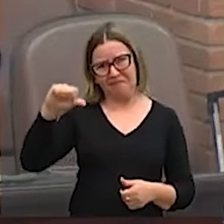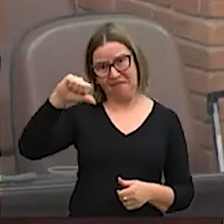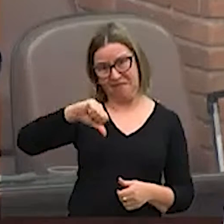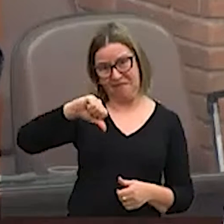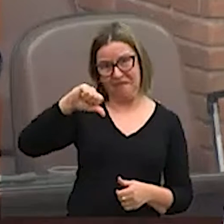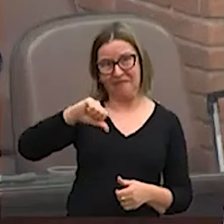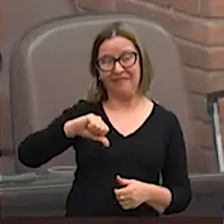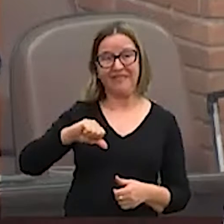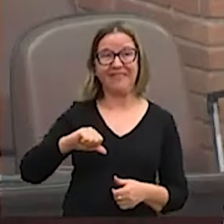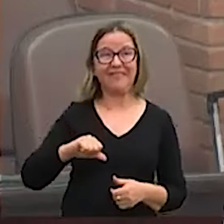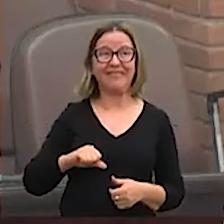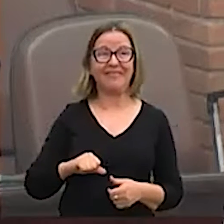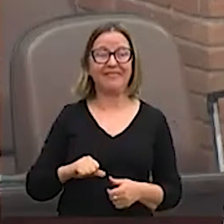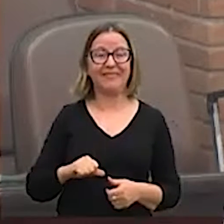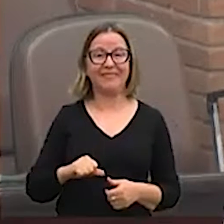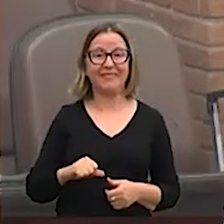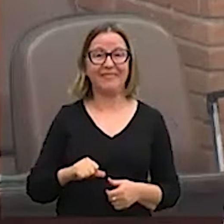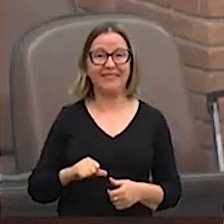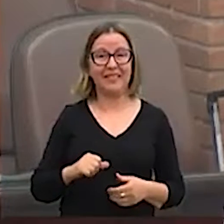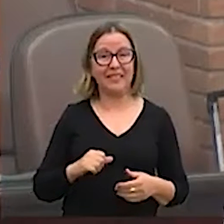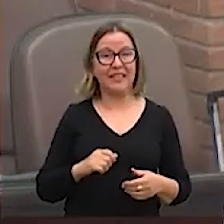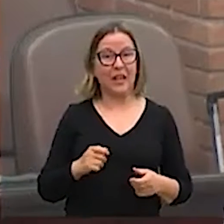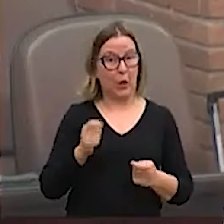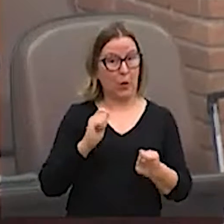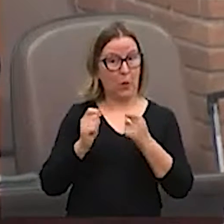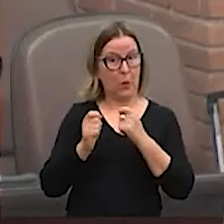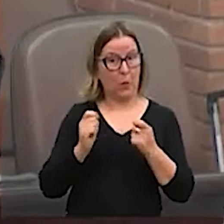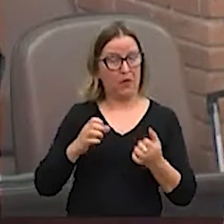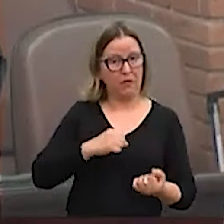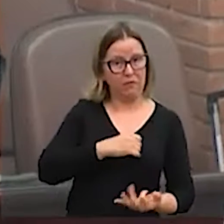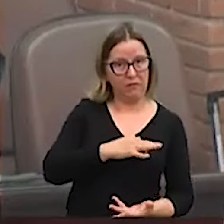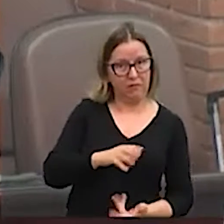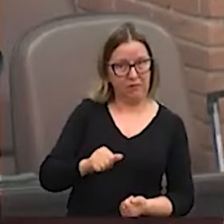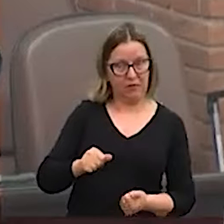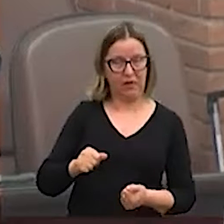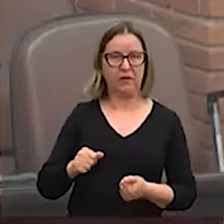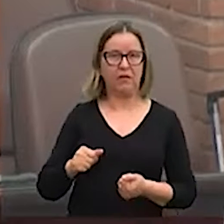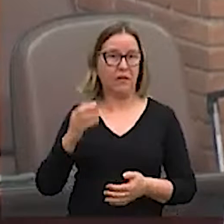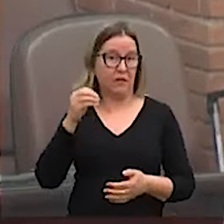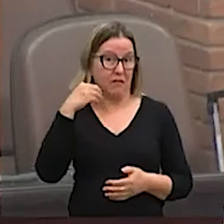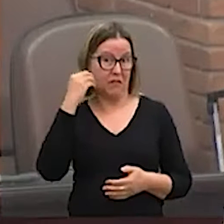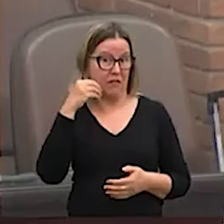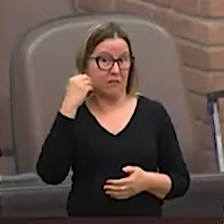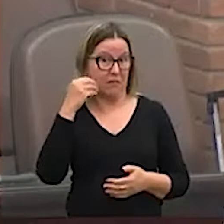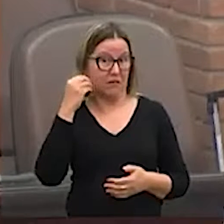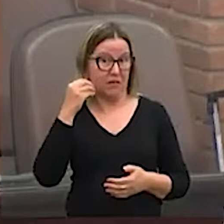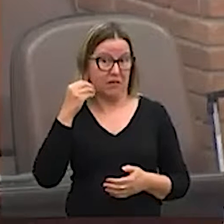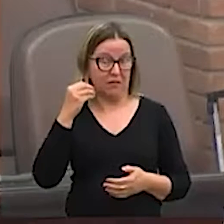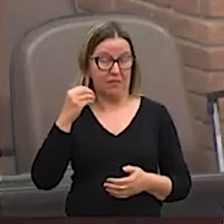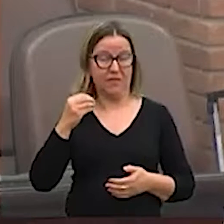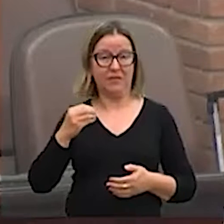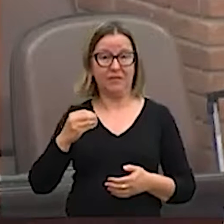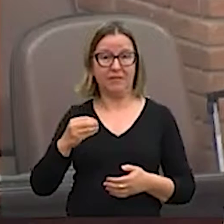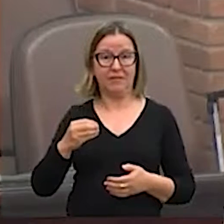É um controle mundial, é um experimento a céu aberto